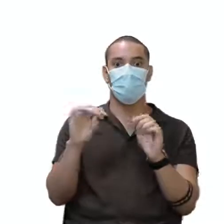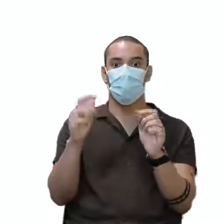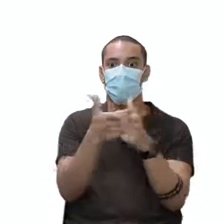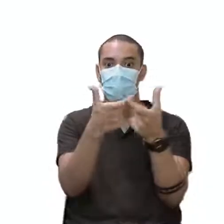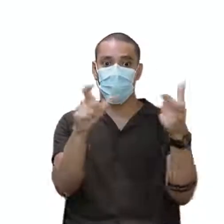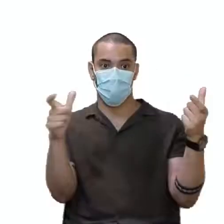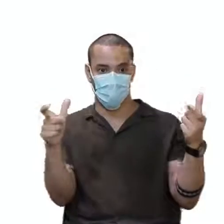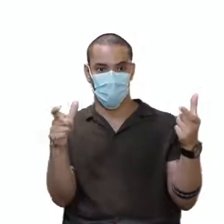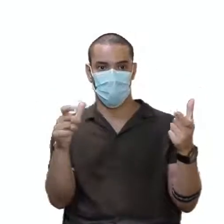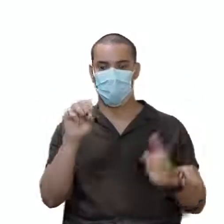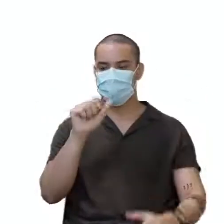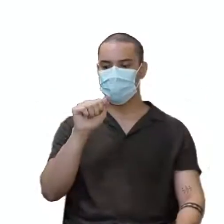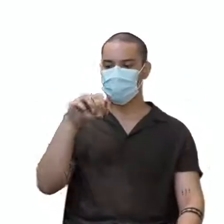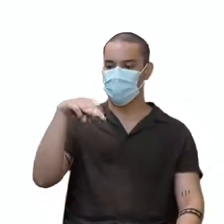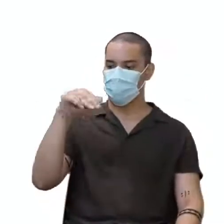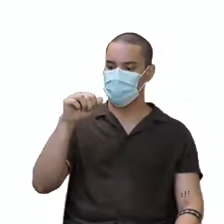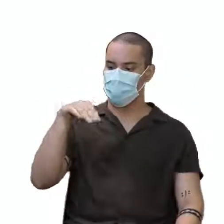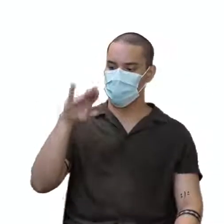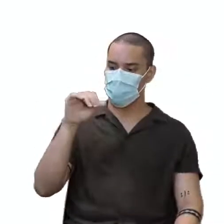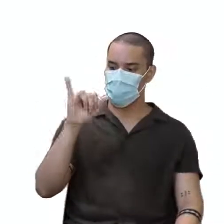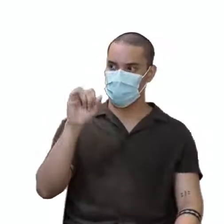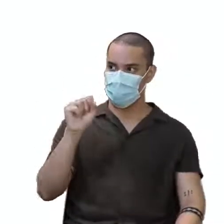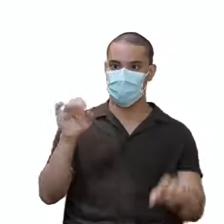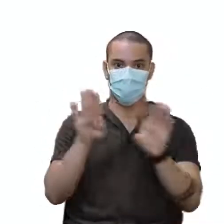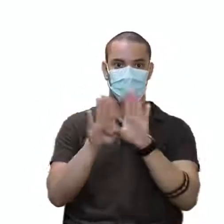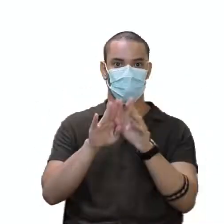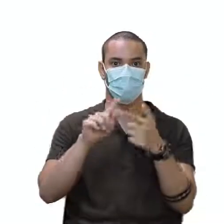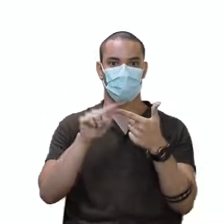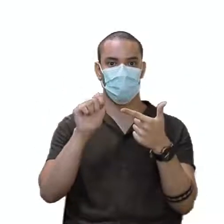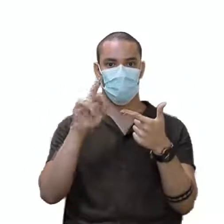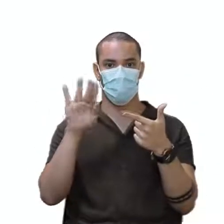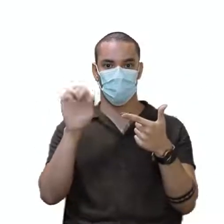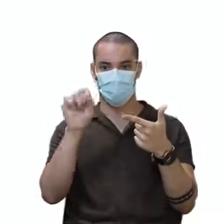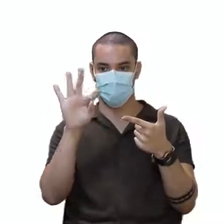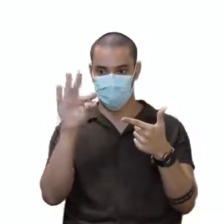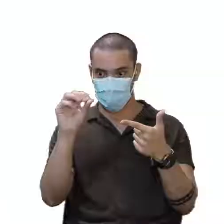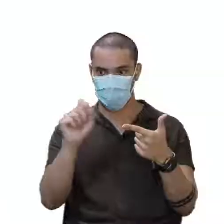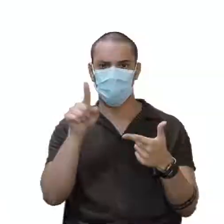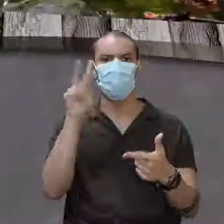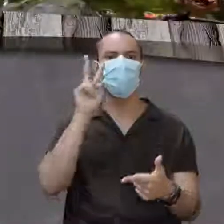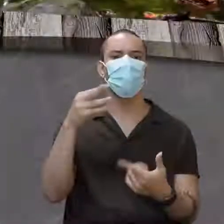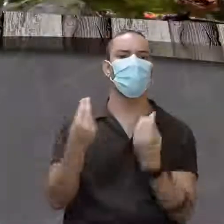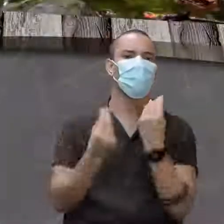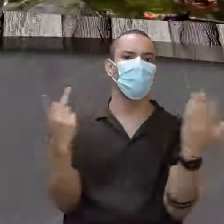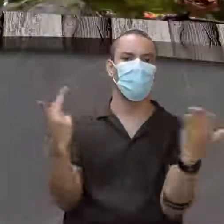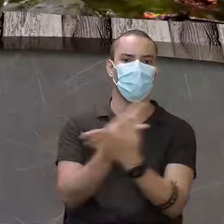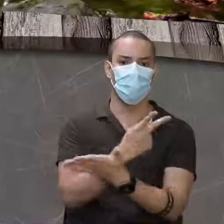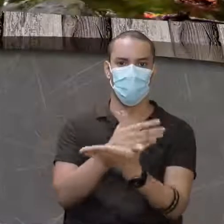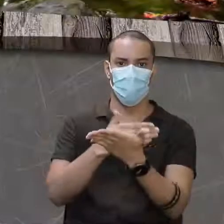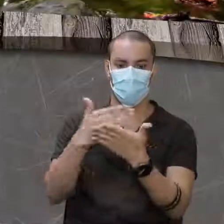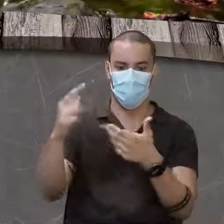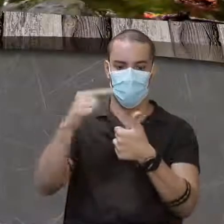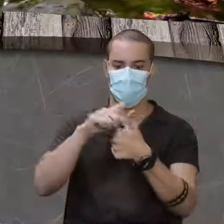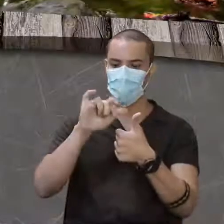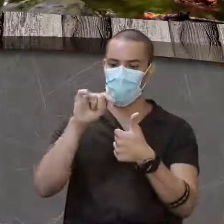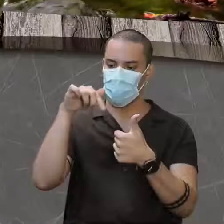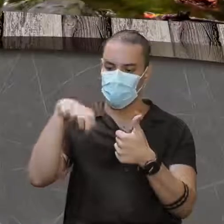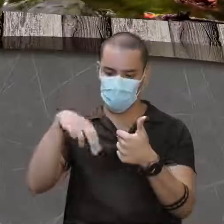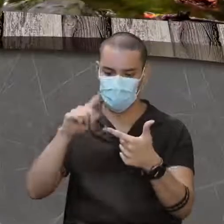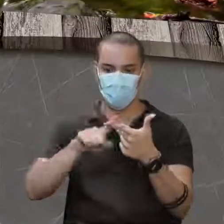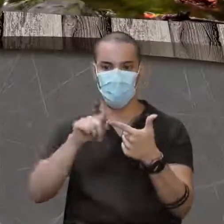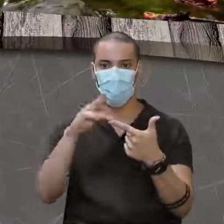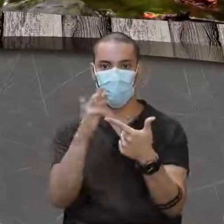porte, como as samambaias e arbustos. Olha só como é que você está vendo, né? A partir dos líquens, aí vem